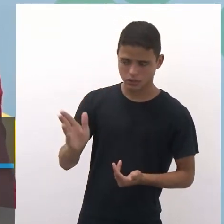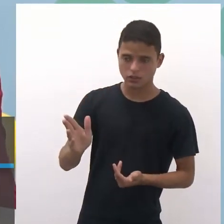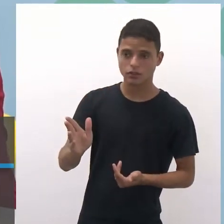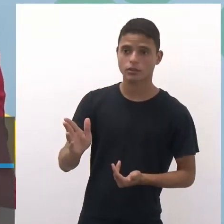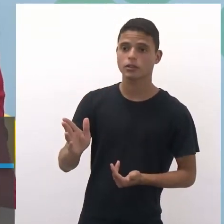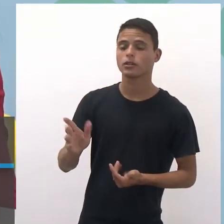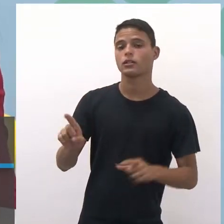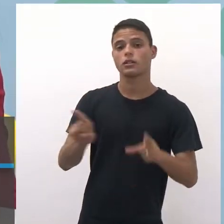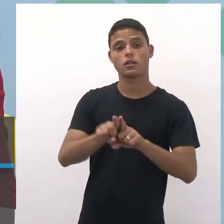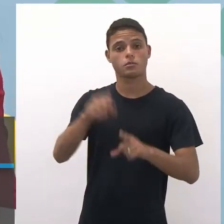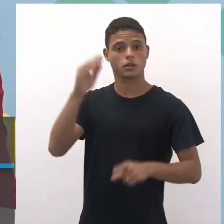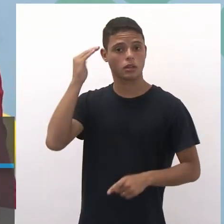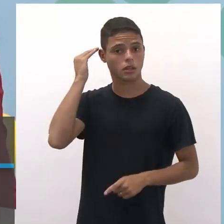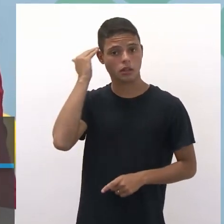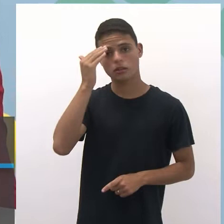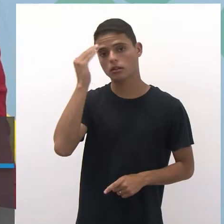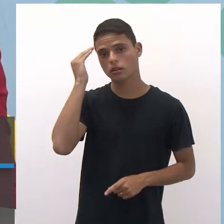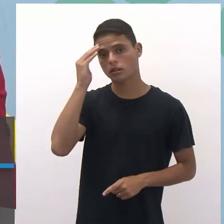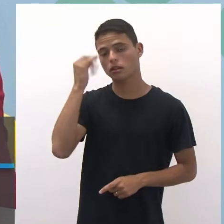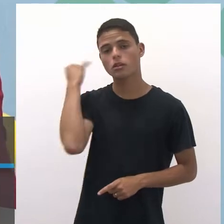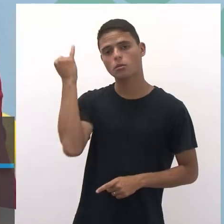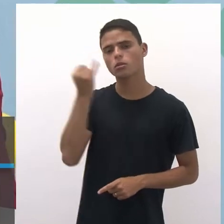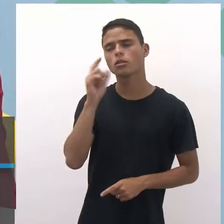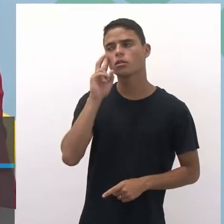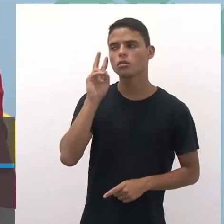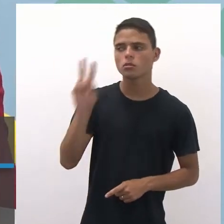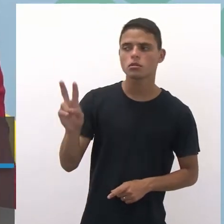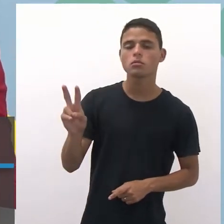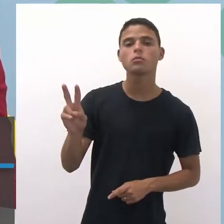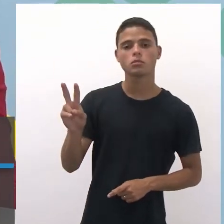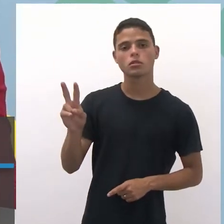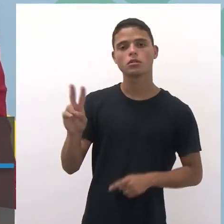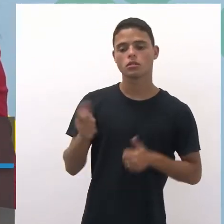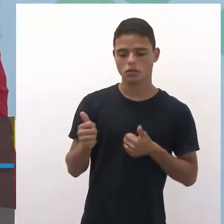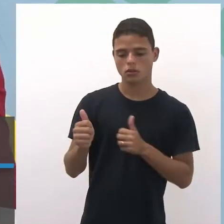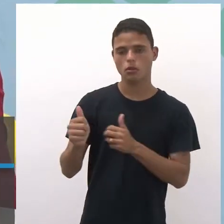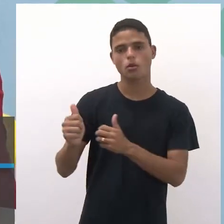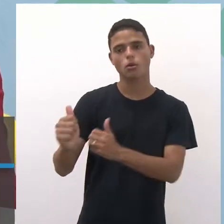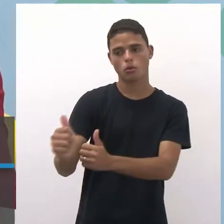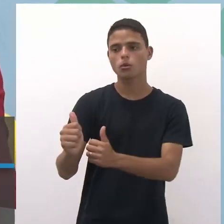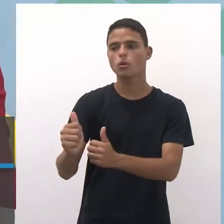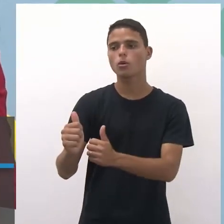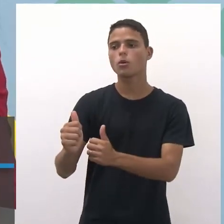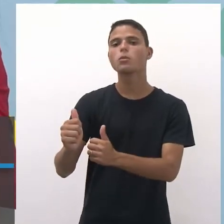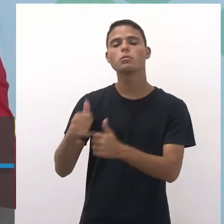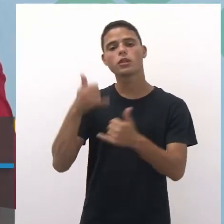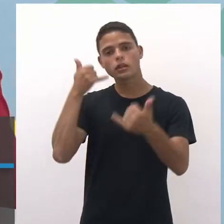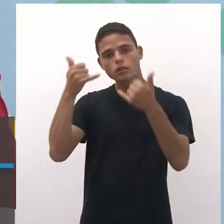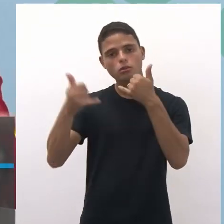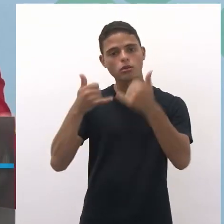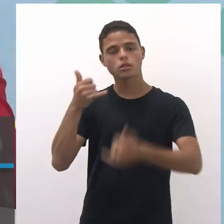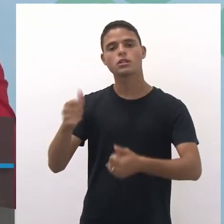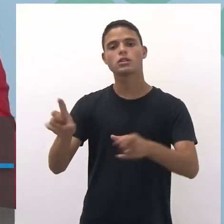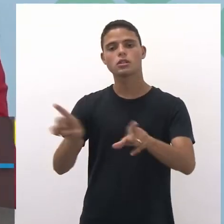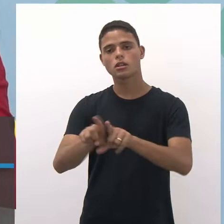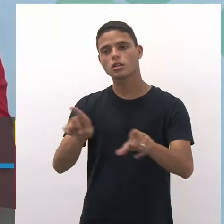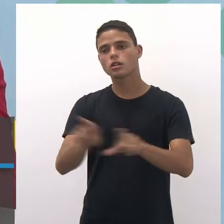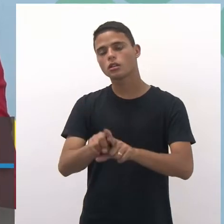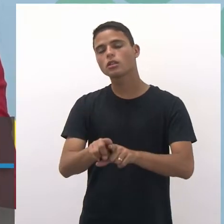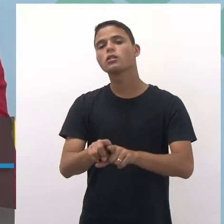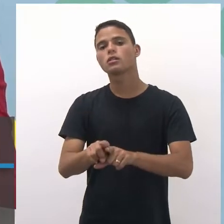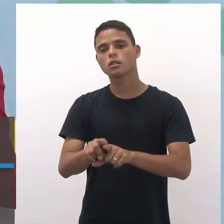que os nossos estudantes estão assistindo. Se eles estão acompanhando as notícias, se eles estão acompanhando os vídeos, os filmes que